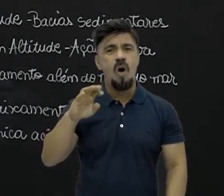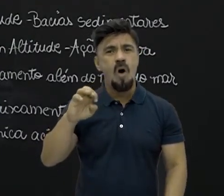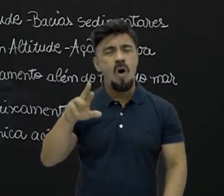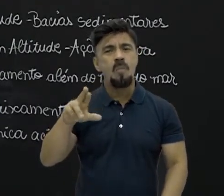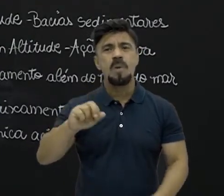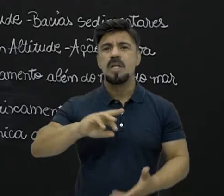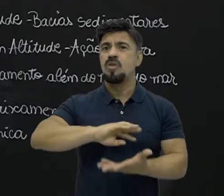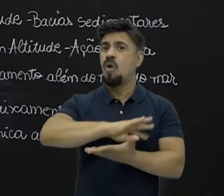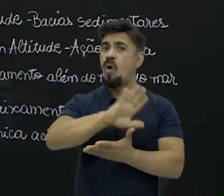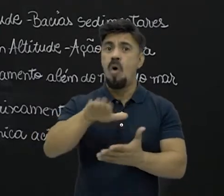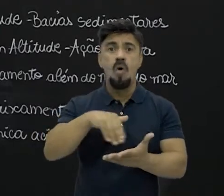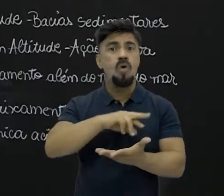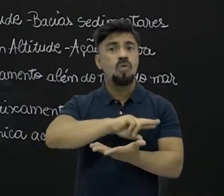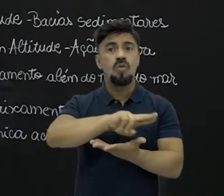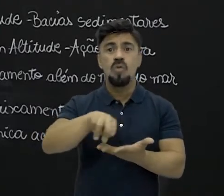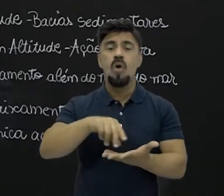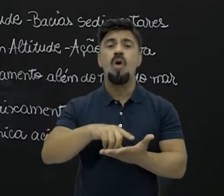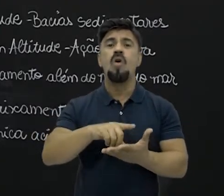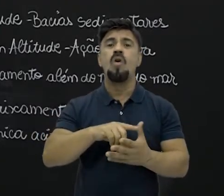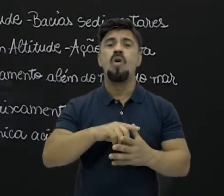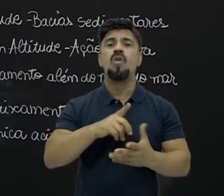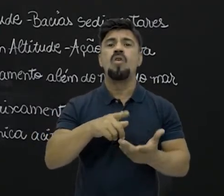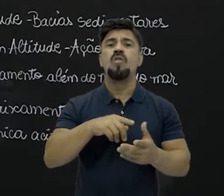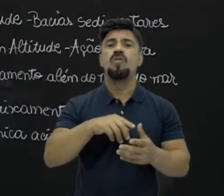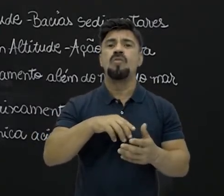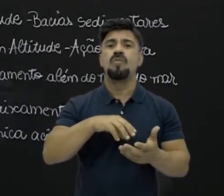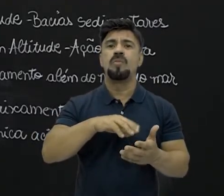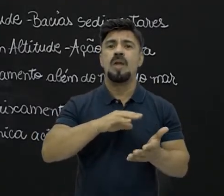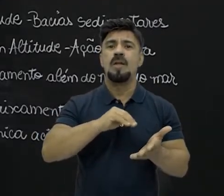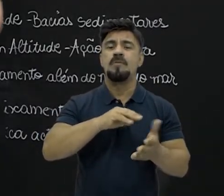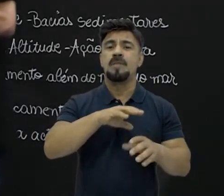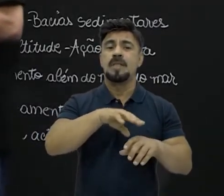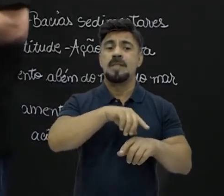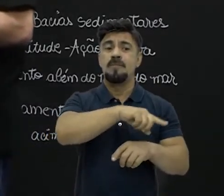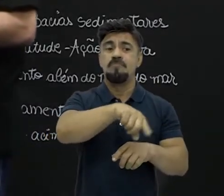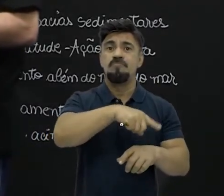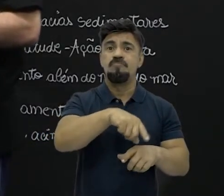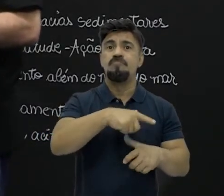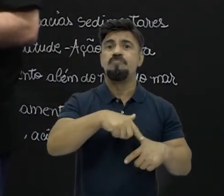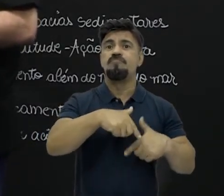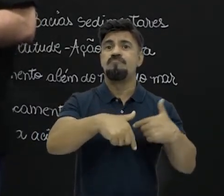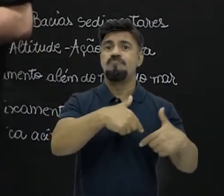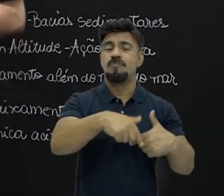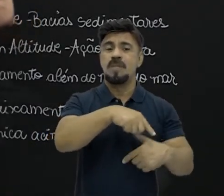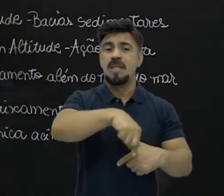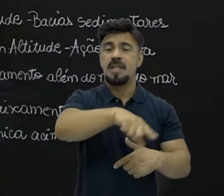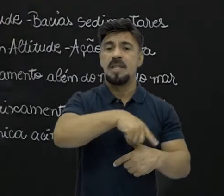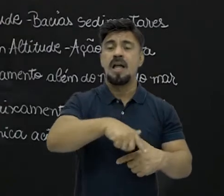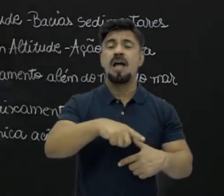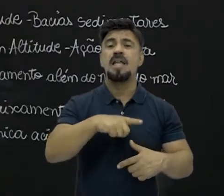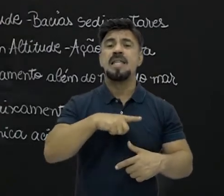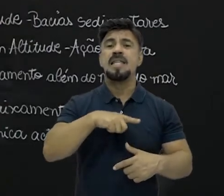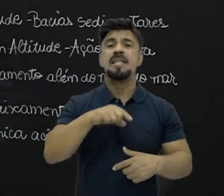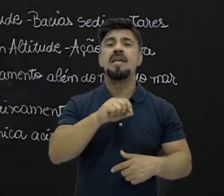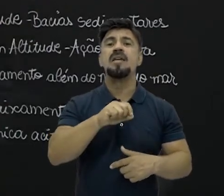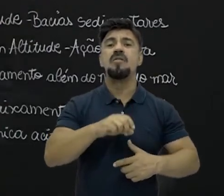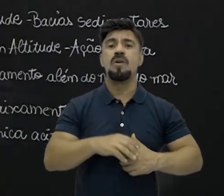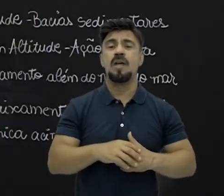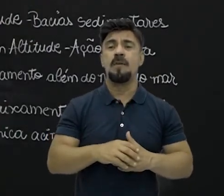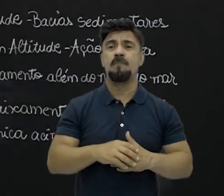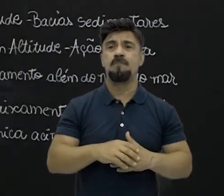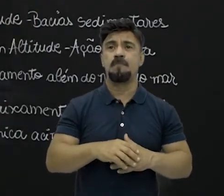Todos eles vão ser tirados daqui, dos escudos cristalinos. É onde tem essa